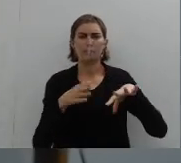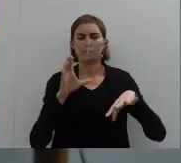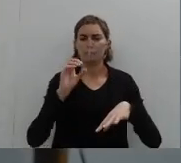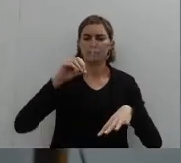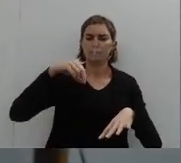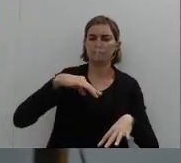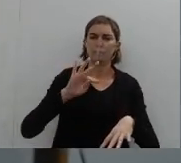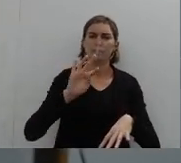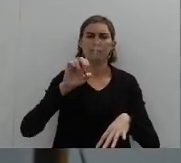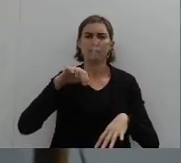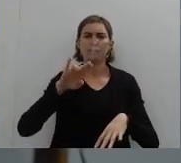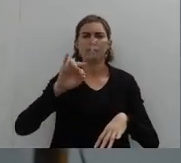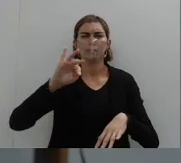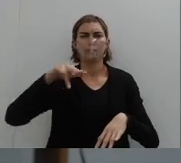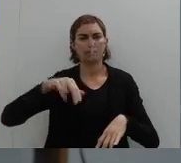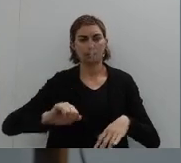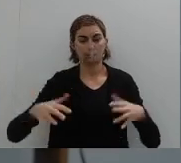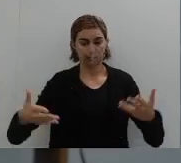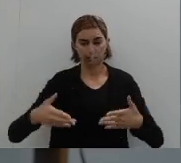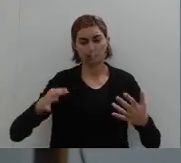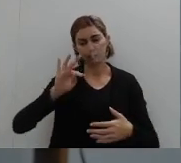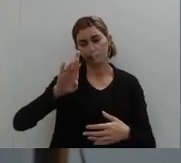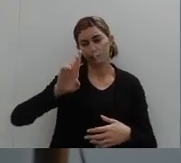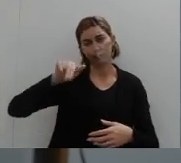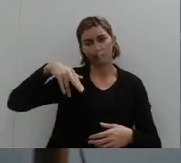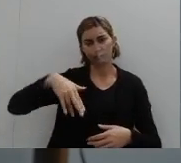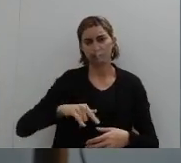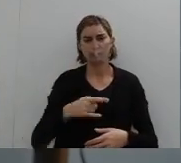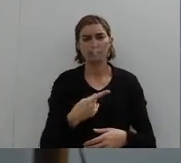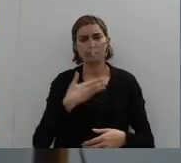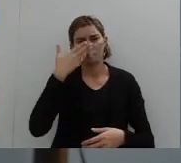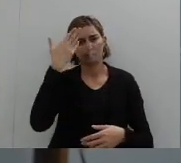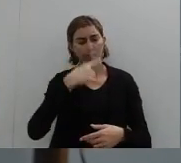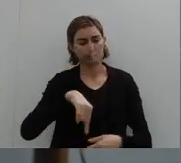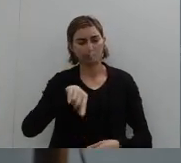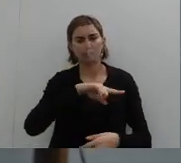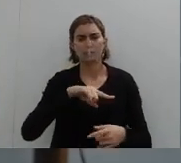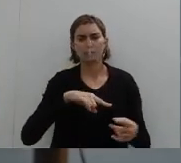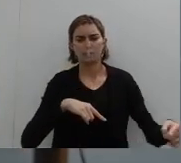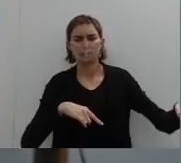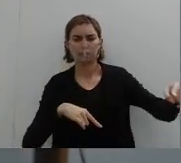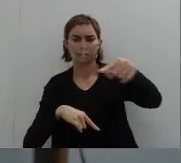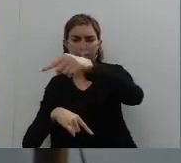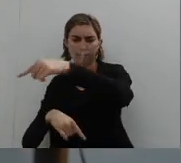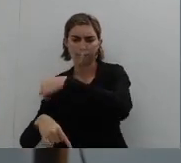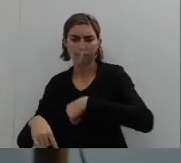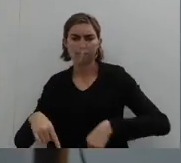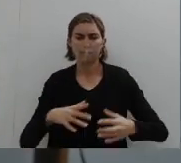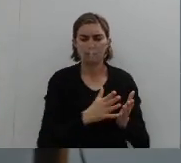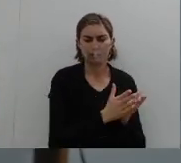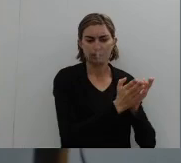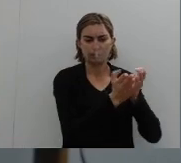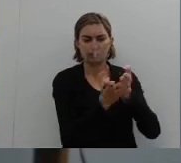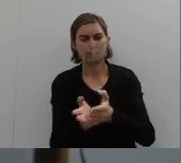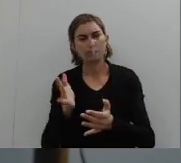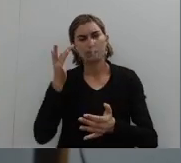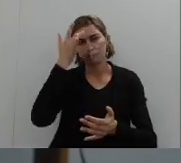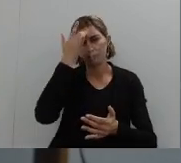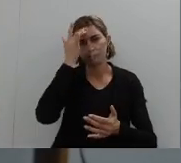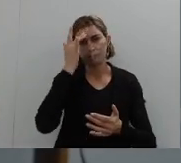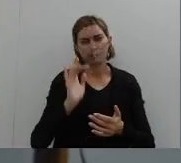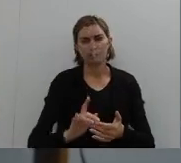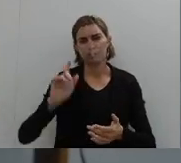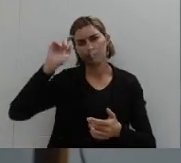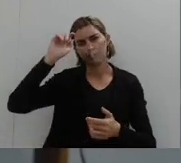Constantinopla, que hoje é a Turquia, mas eu passo lá por Constantinopla, faço esse contorno do mar Mediterrâneo e chego às Índias,